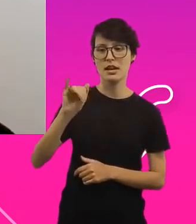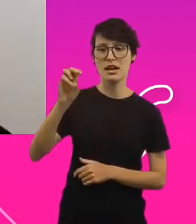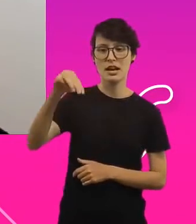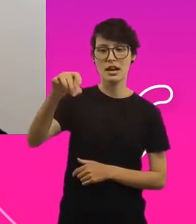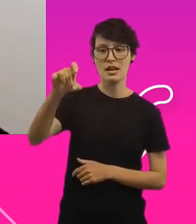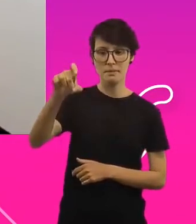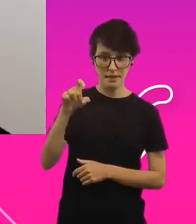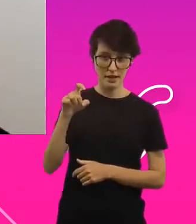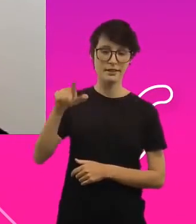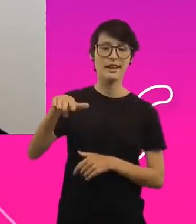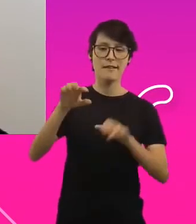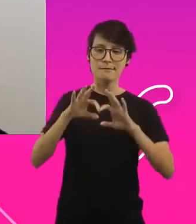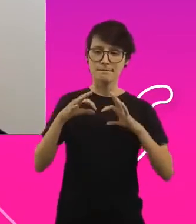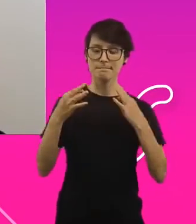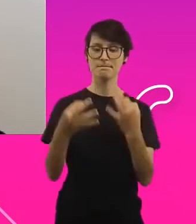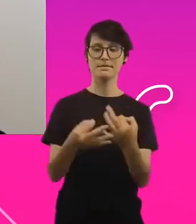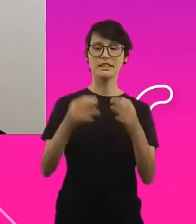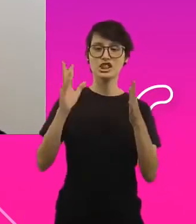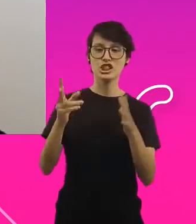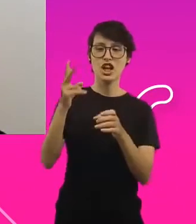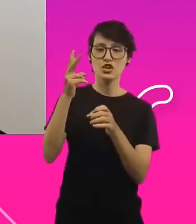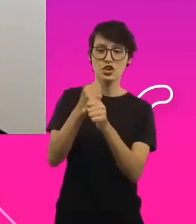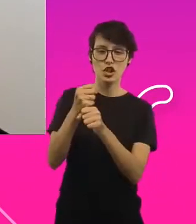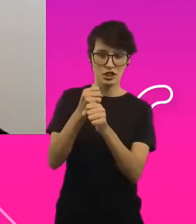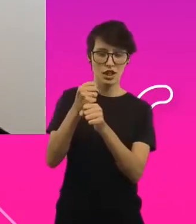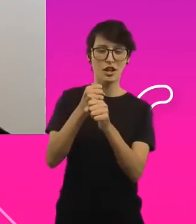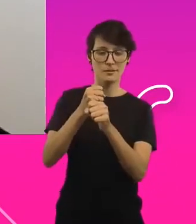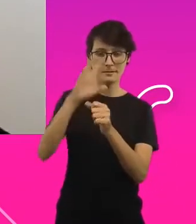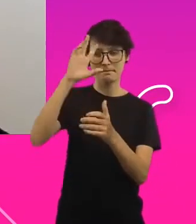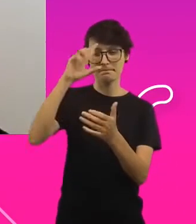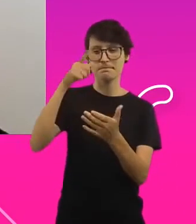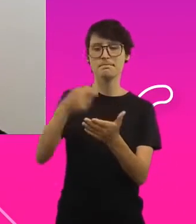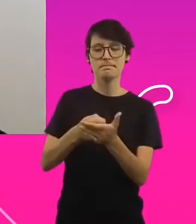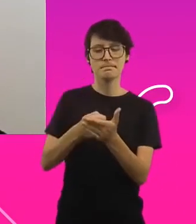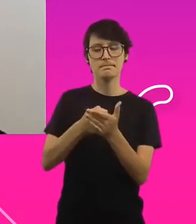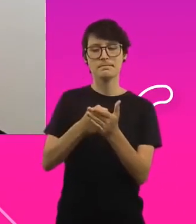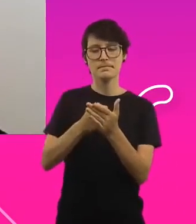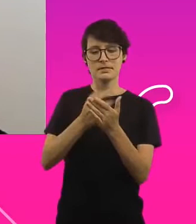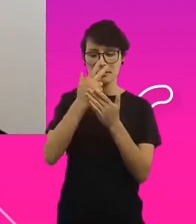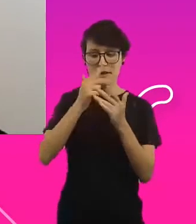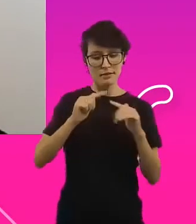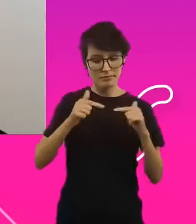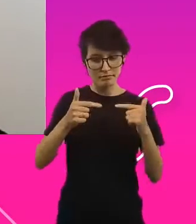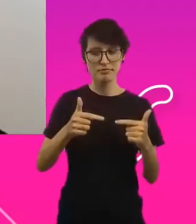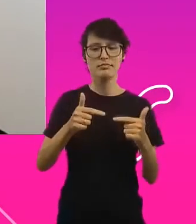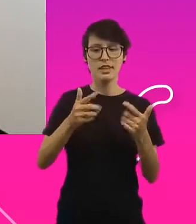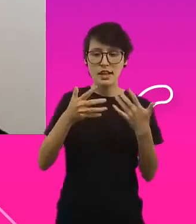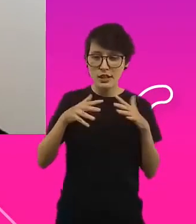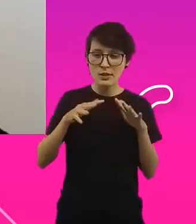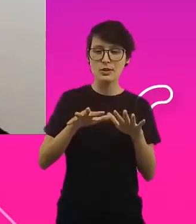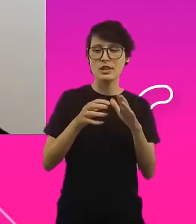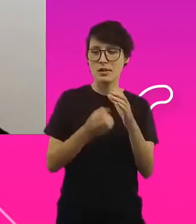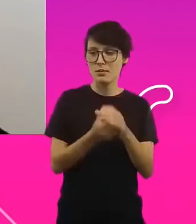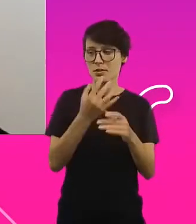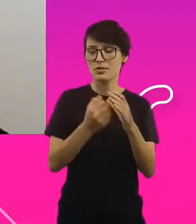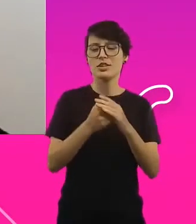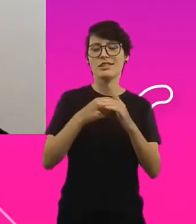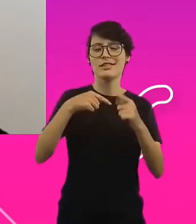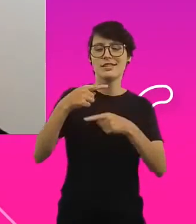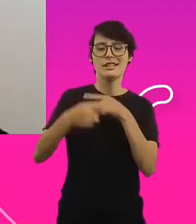2 anos decidiu investir no tema de inclusão produtiva, depois de uma longa